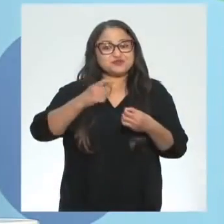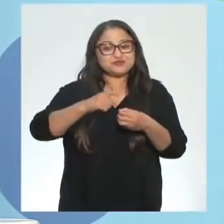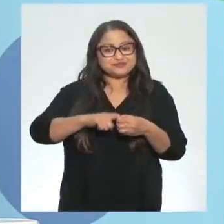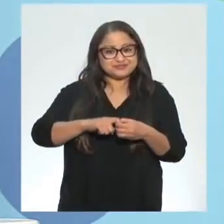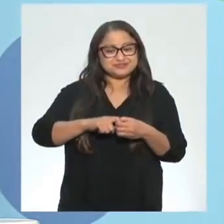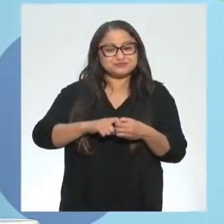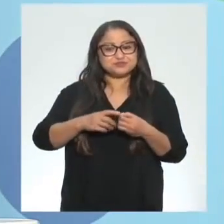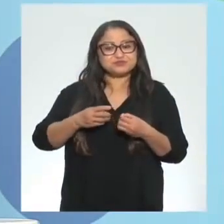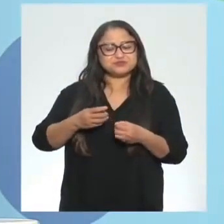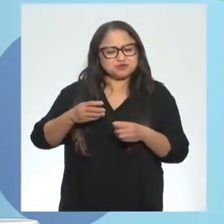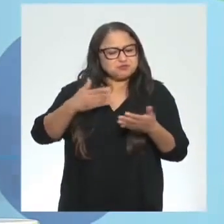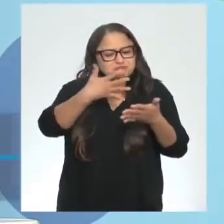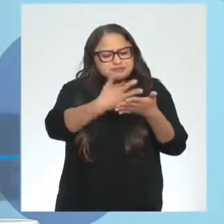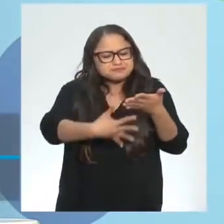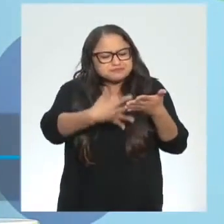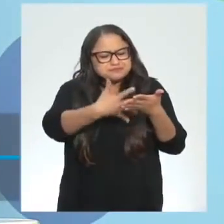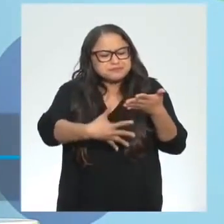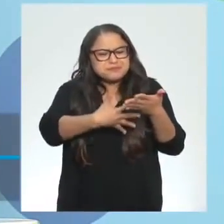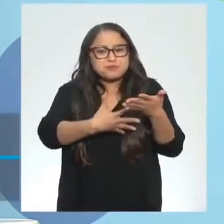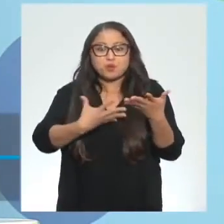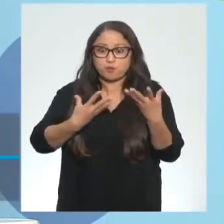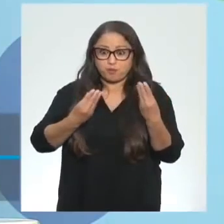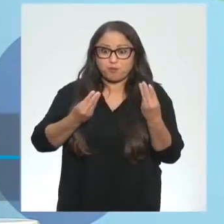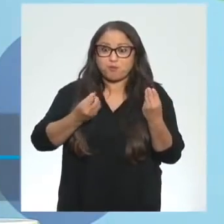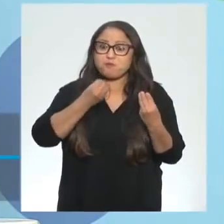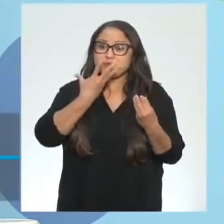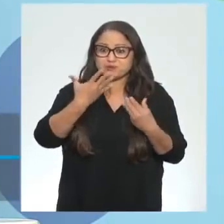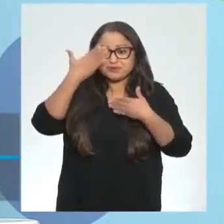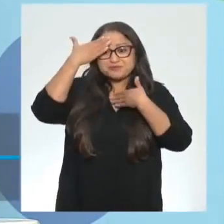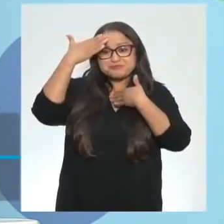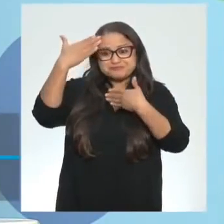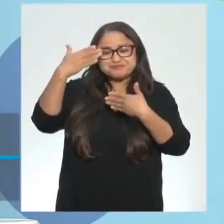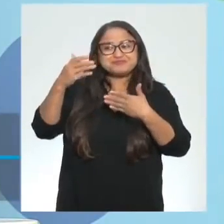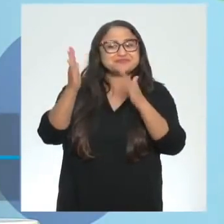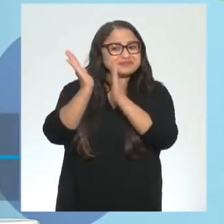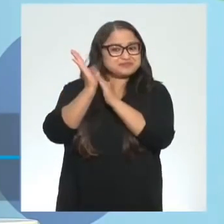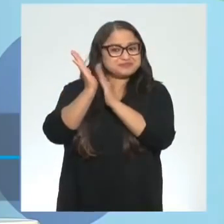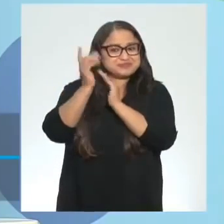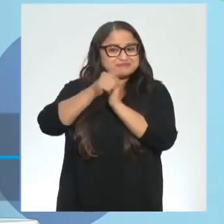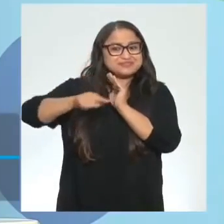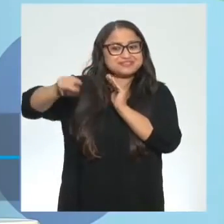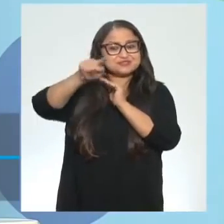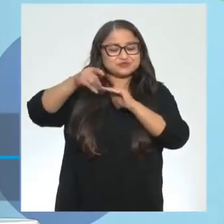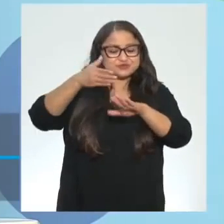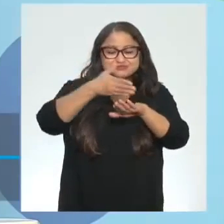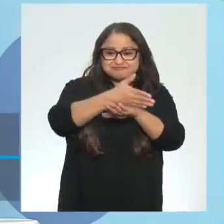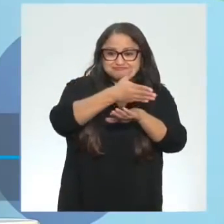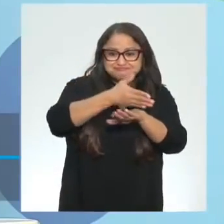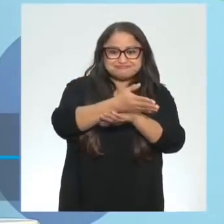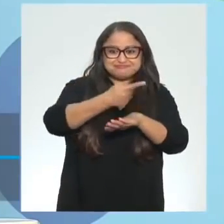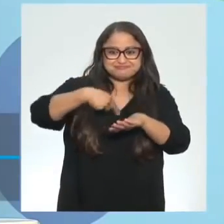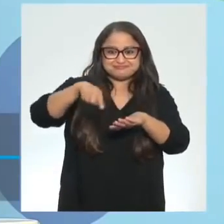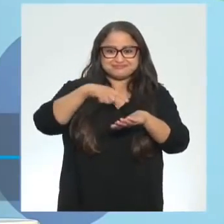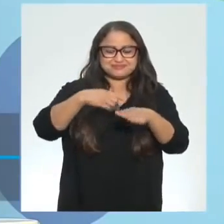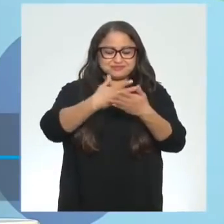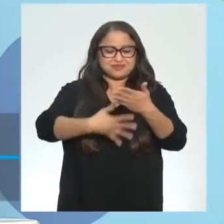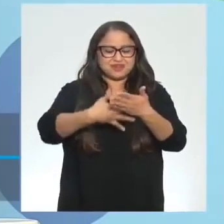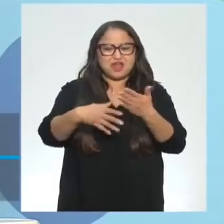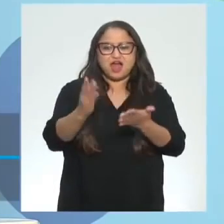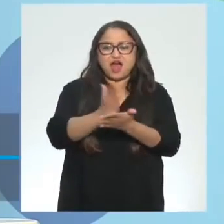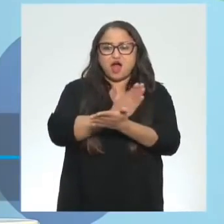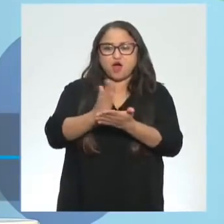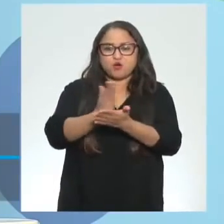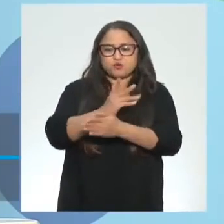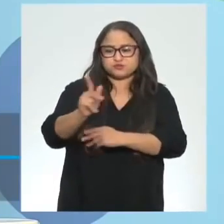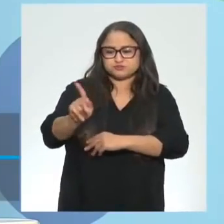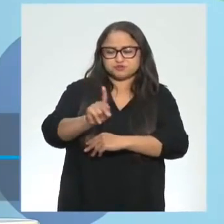Voltamos, muitas interações, professor Carlos, parabéns a todos que interagiram aqui no nosso chat. Alguns professores trouxeram